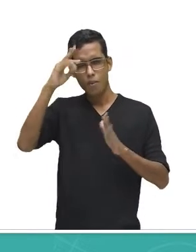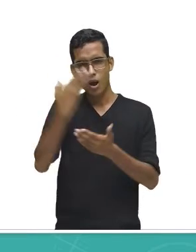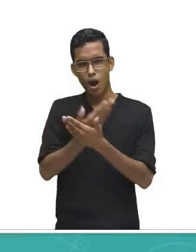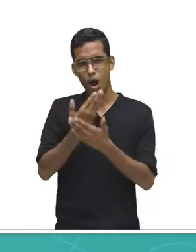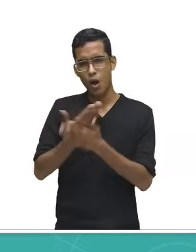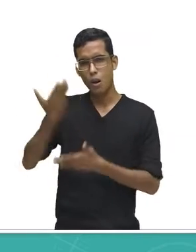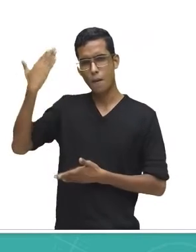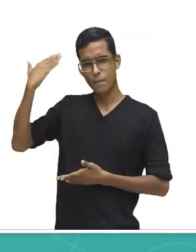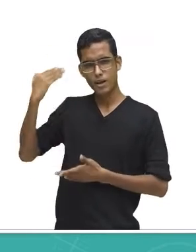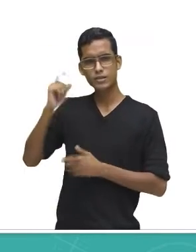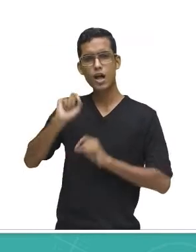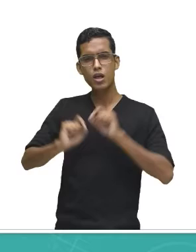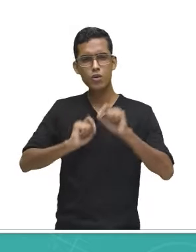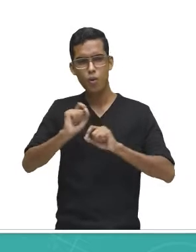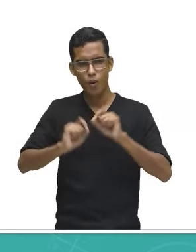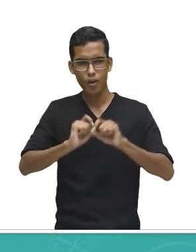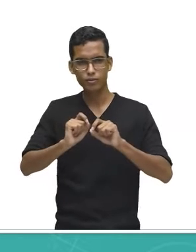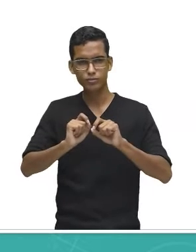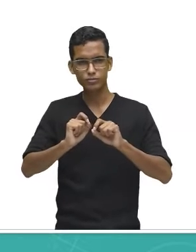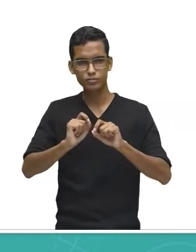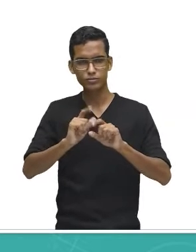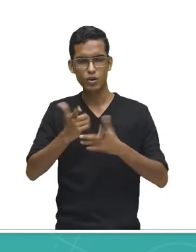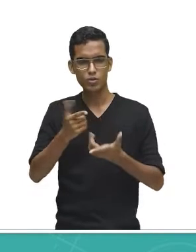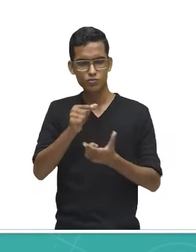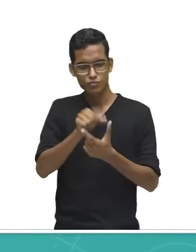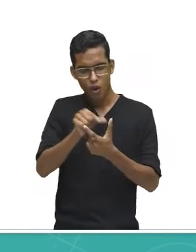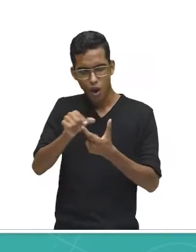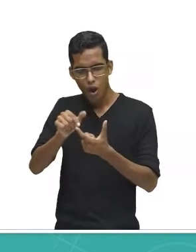à posição da sílaba tônica, onde essa